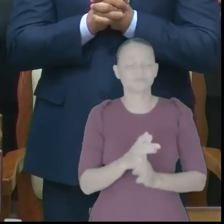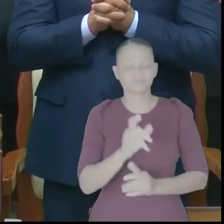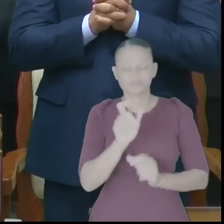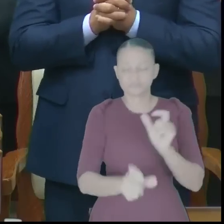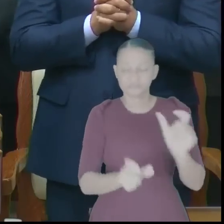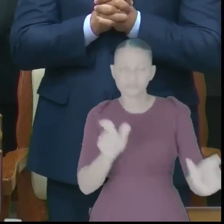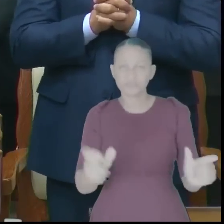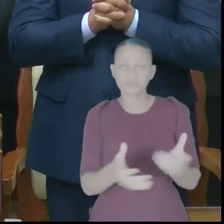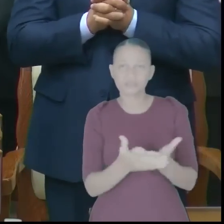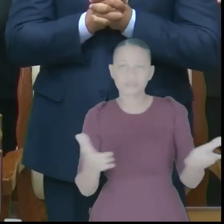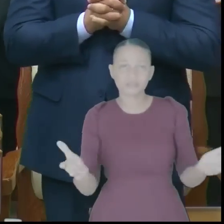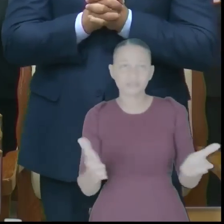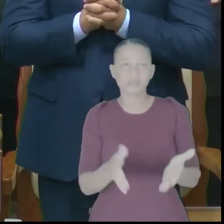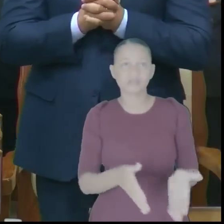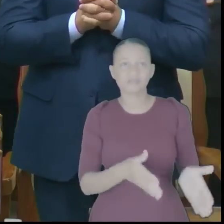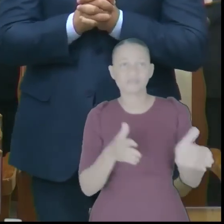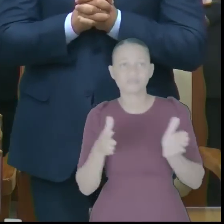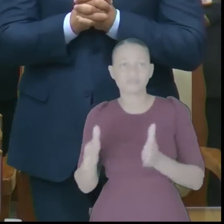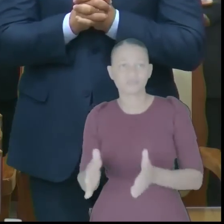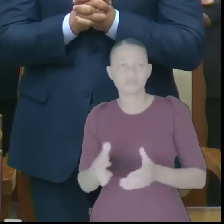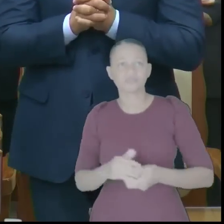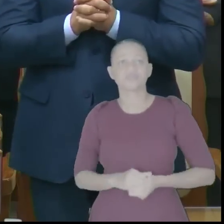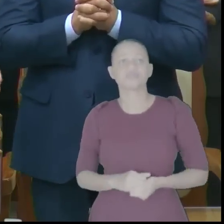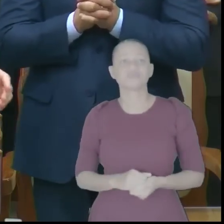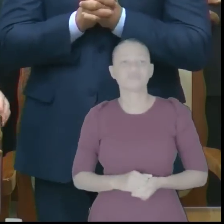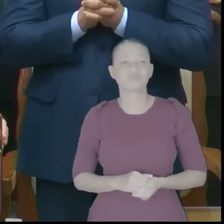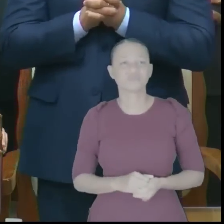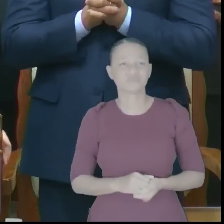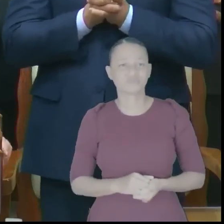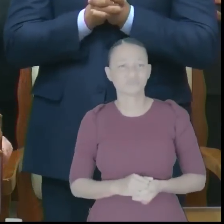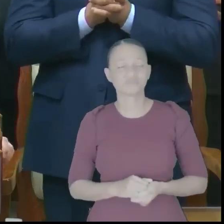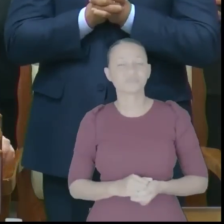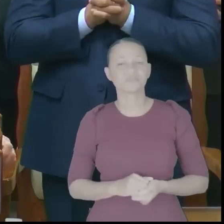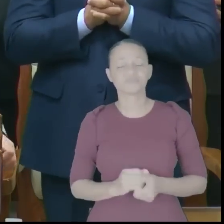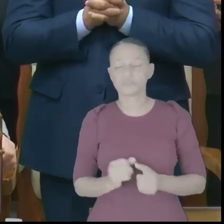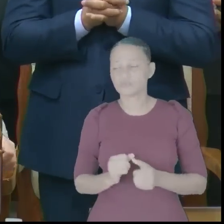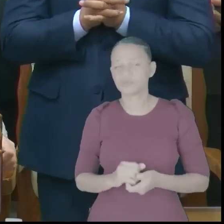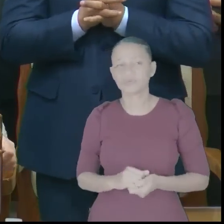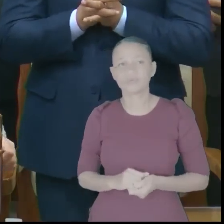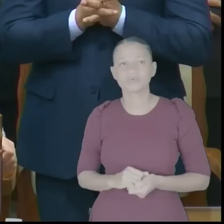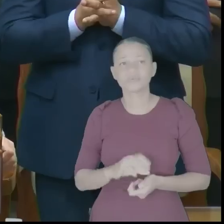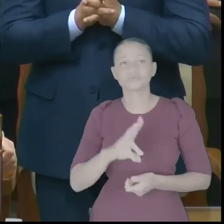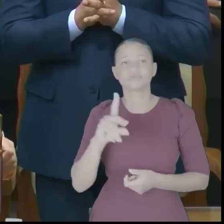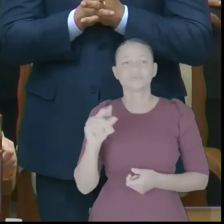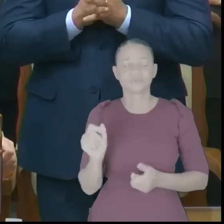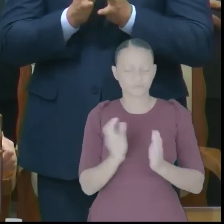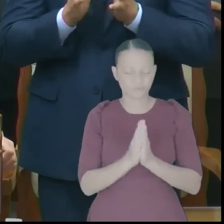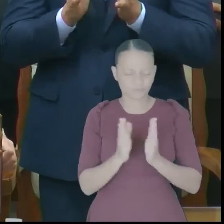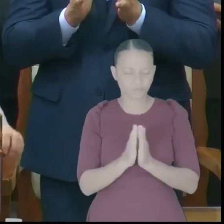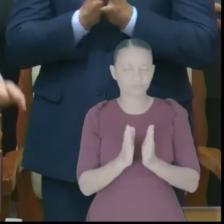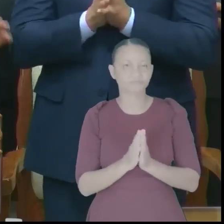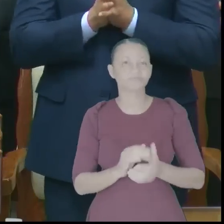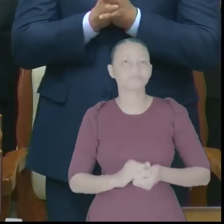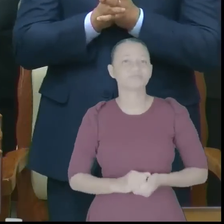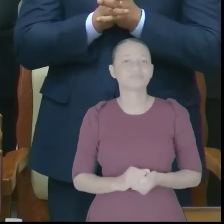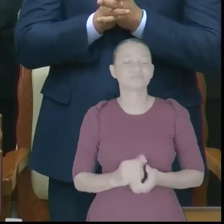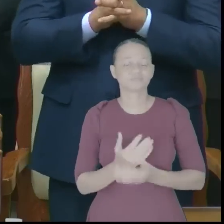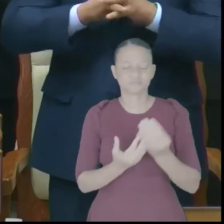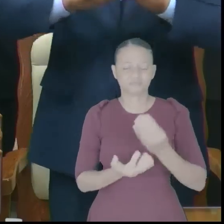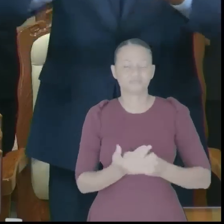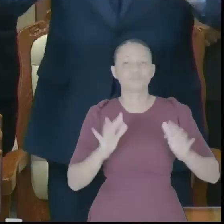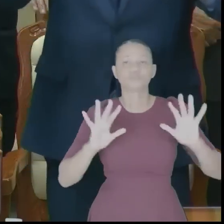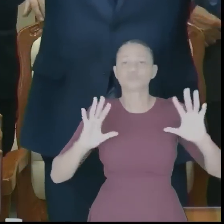e, em seguida, se eu me permitir, eu vou orar pela igreja. Ore, meu irmão. Ó dia de oração, pastor disse. Estenda a tua mão para